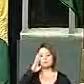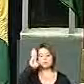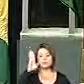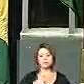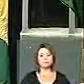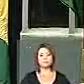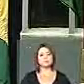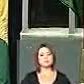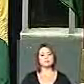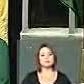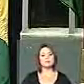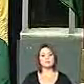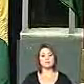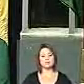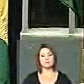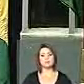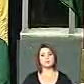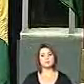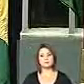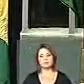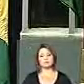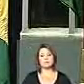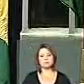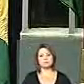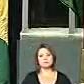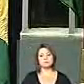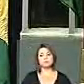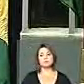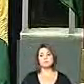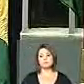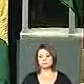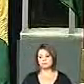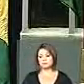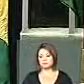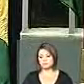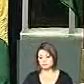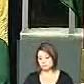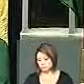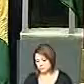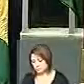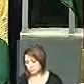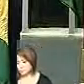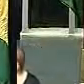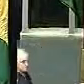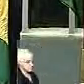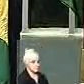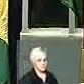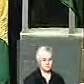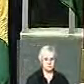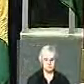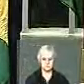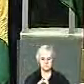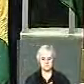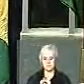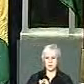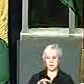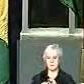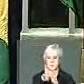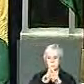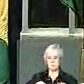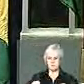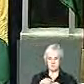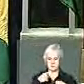beneficiada também de novos 173 campos universitários instalados nas capitais, mas